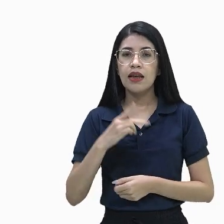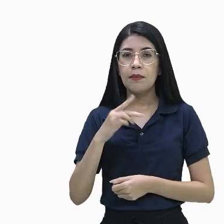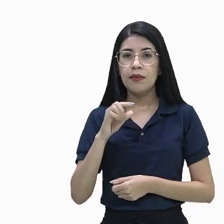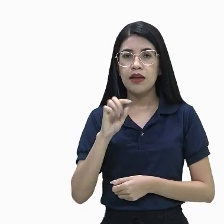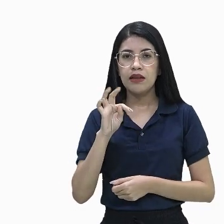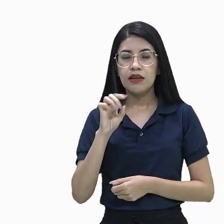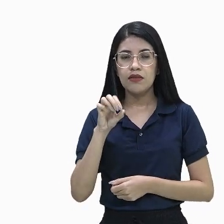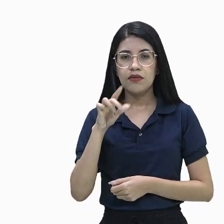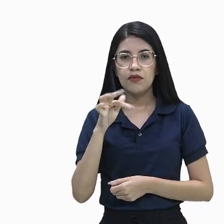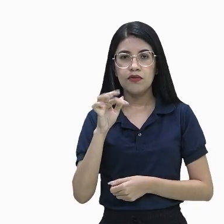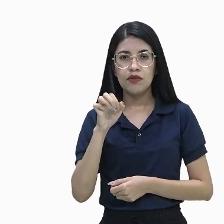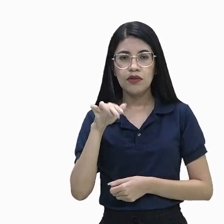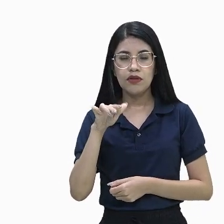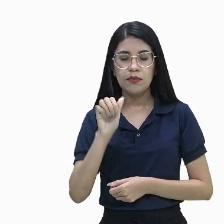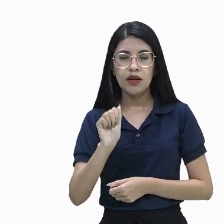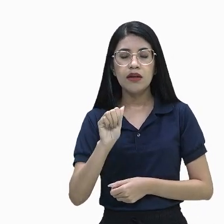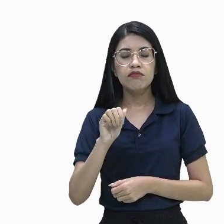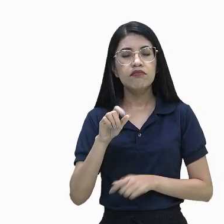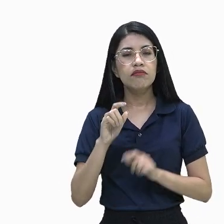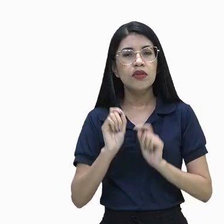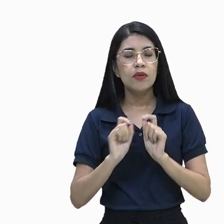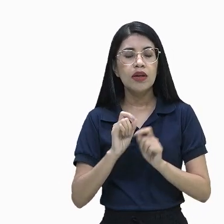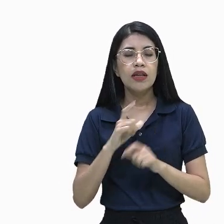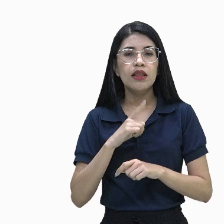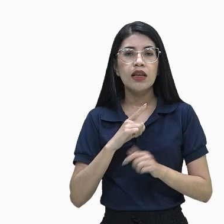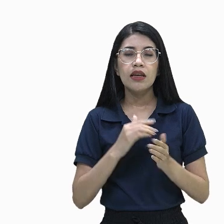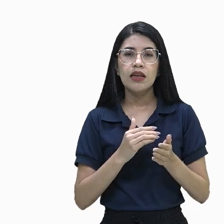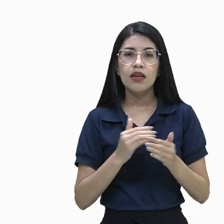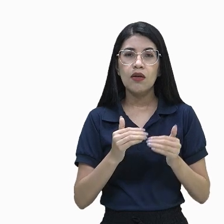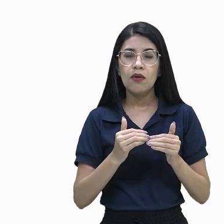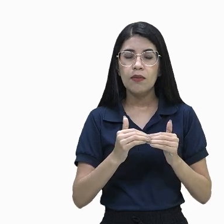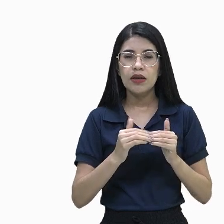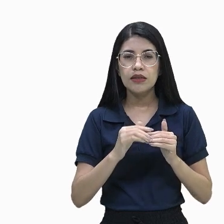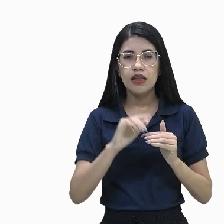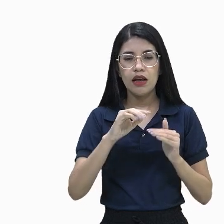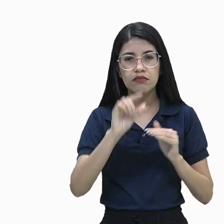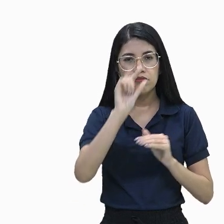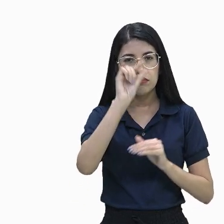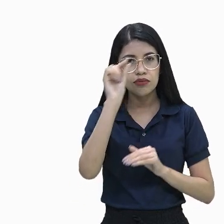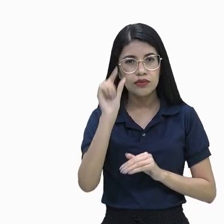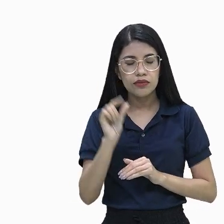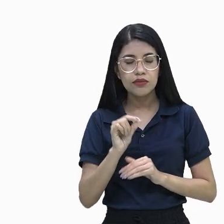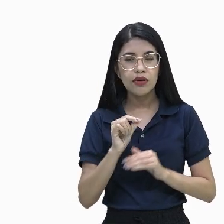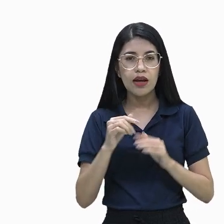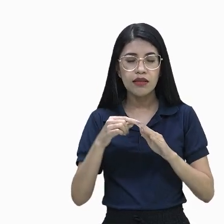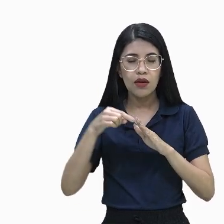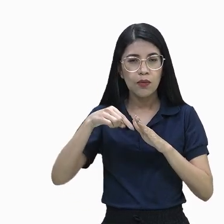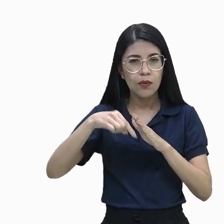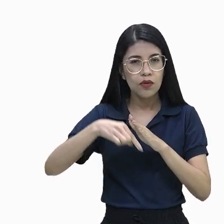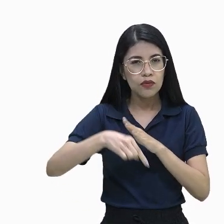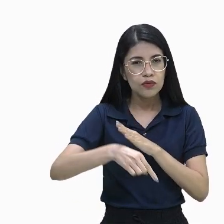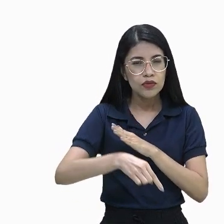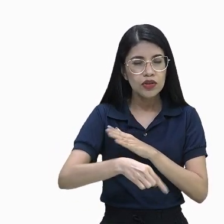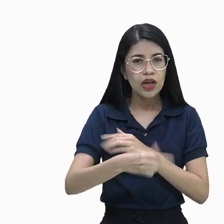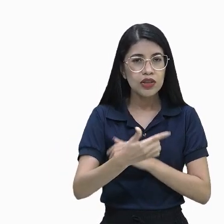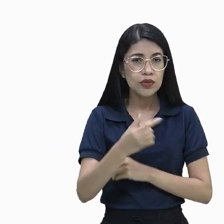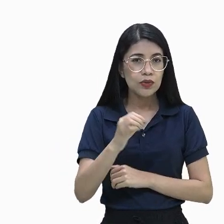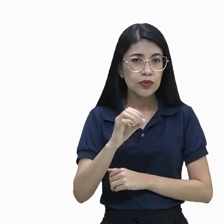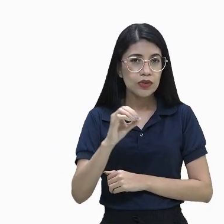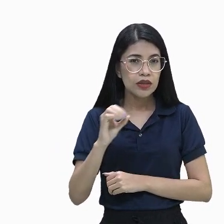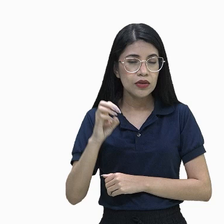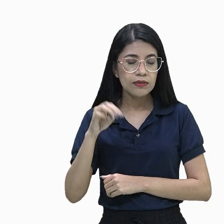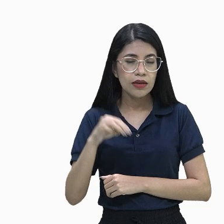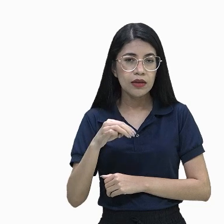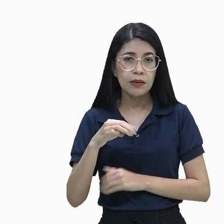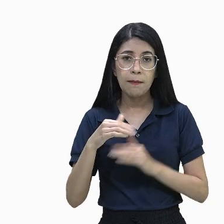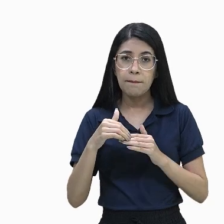continental, nós temos aí, ela vai se estender lá da orla marítima, né, até 200 metros de profundidade. Passou disso, a